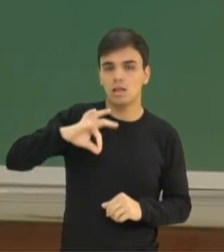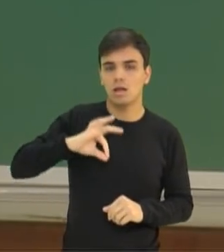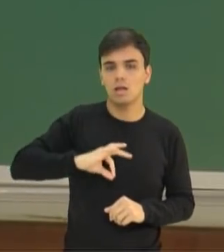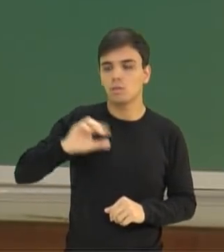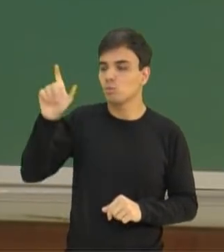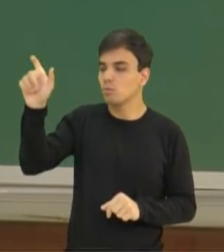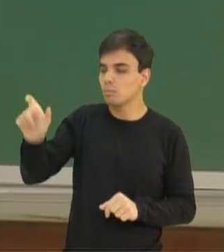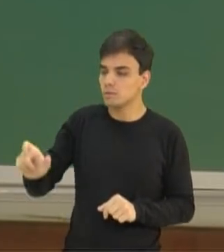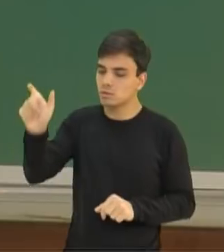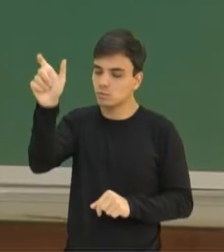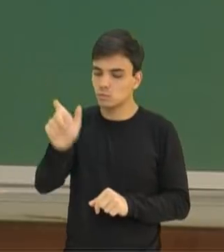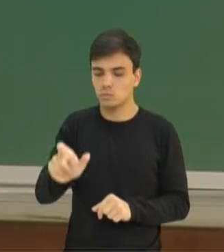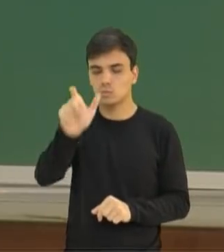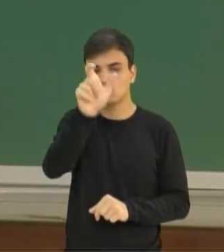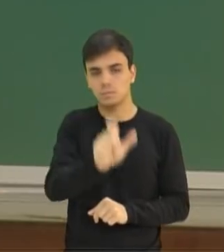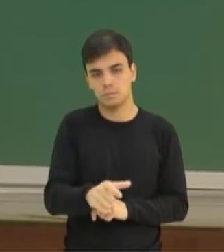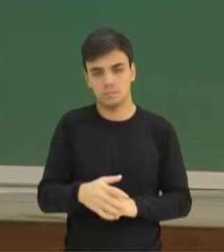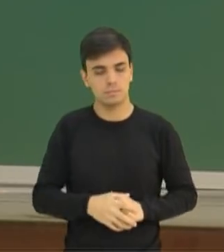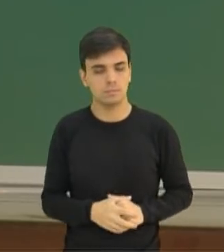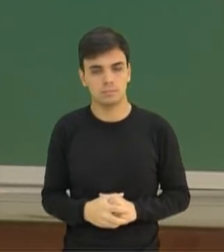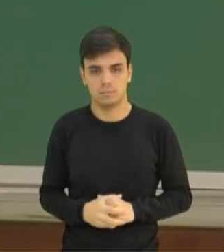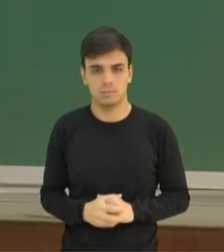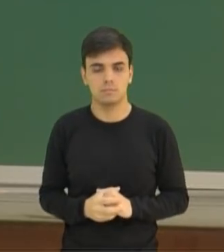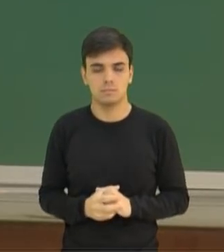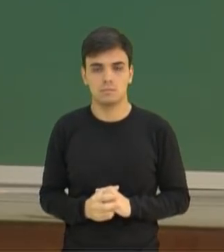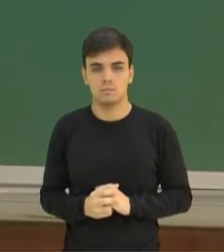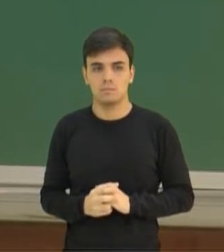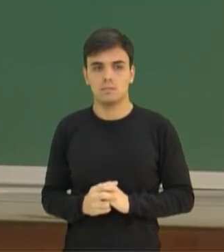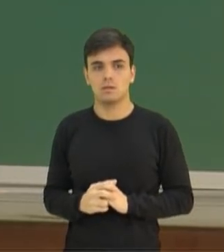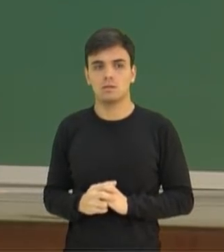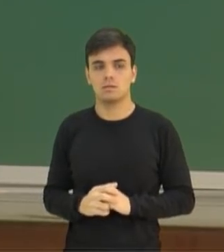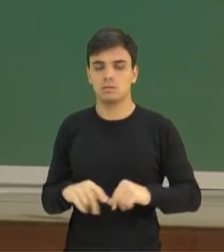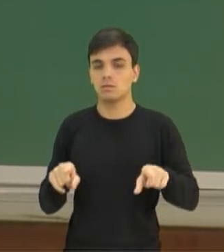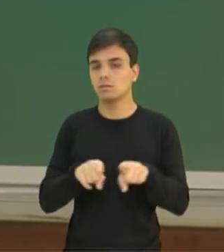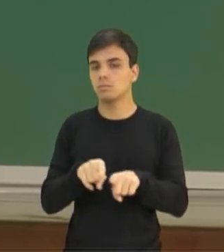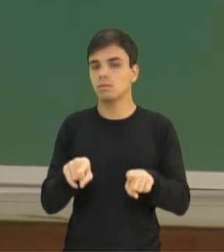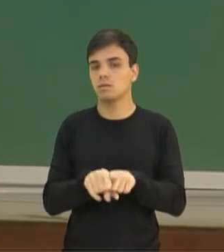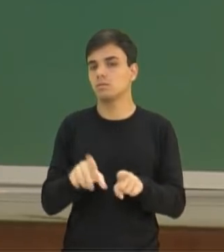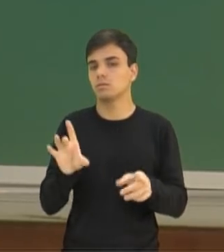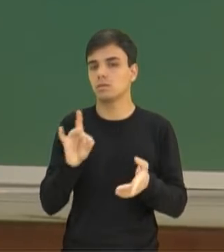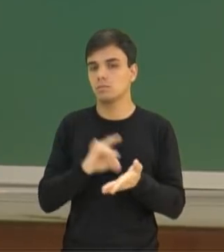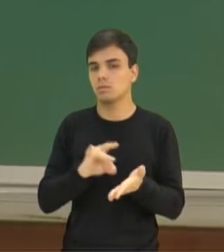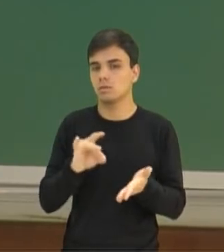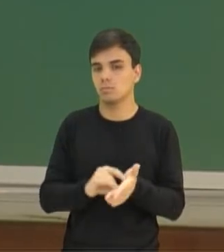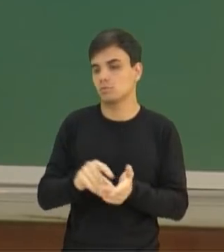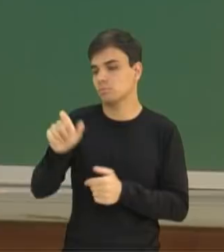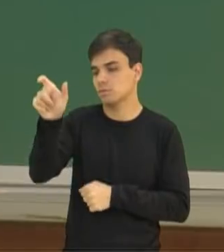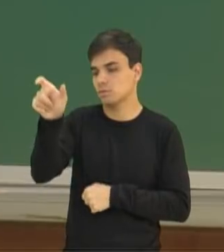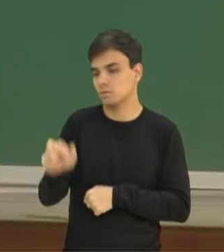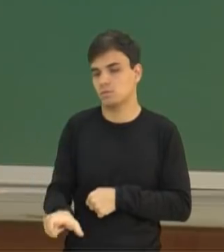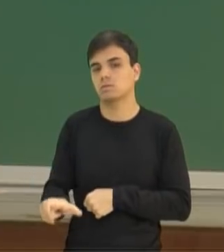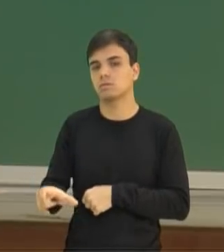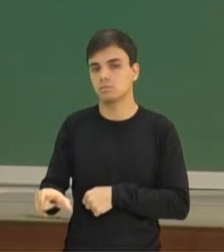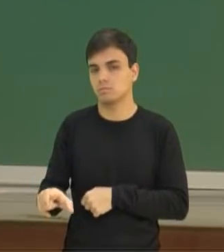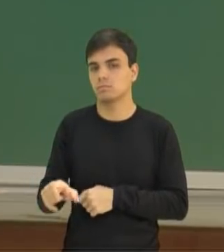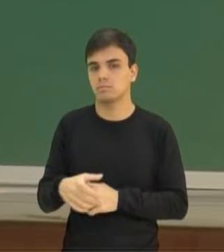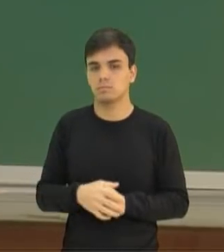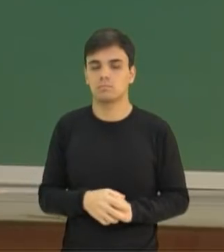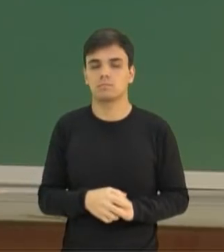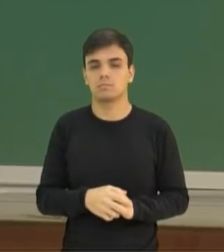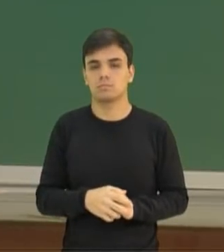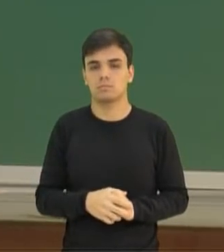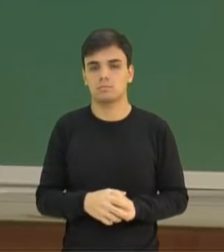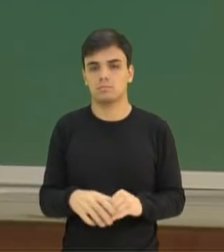região, naquele lugar, naquele país, enfim, né? Exatamente por cabeça ali, traduzindo, né?